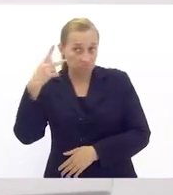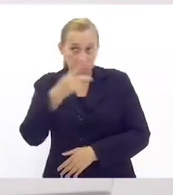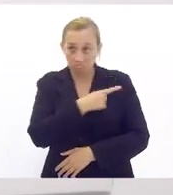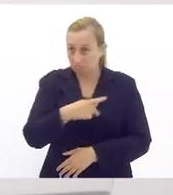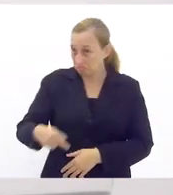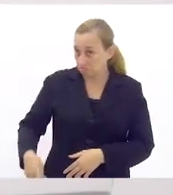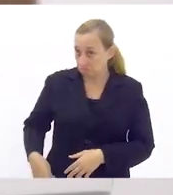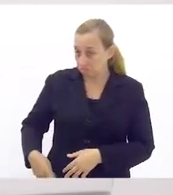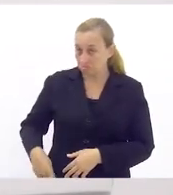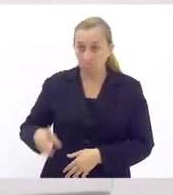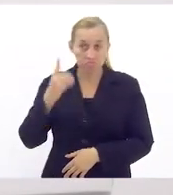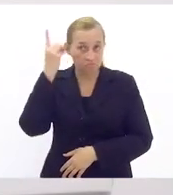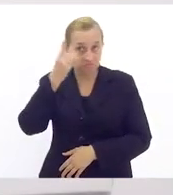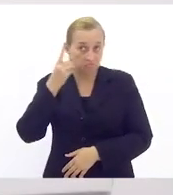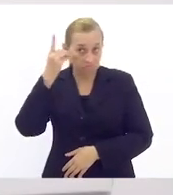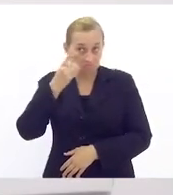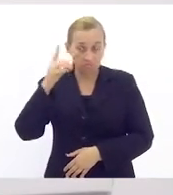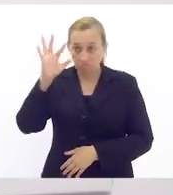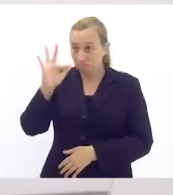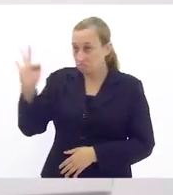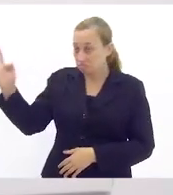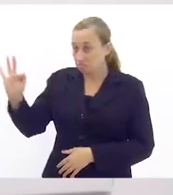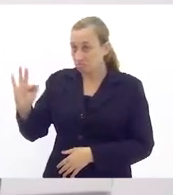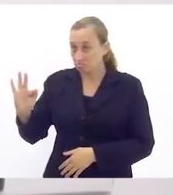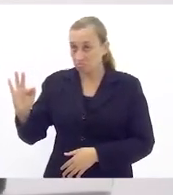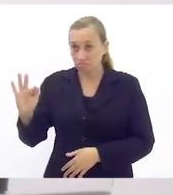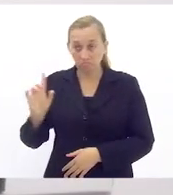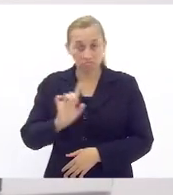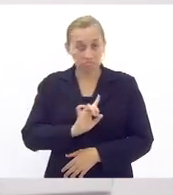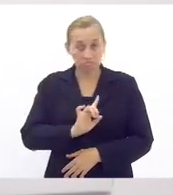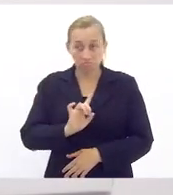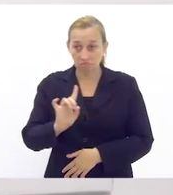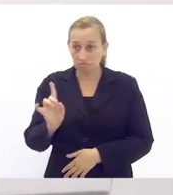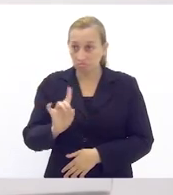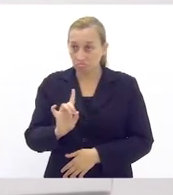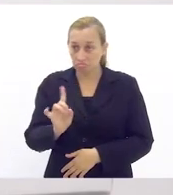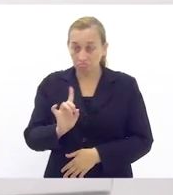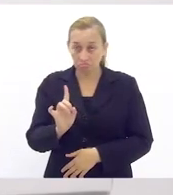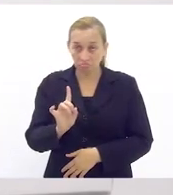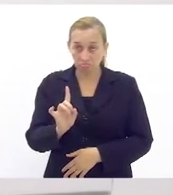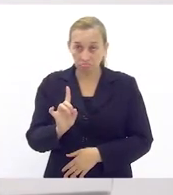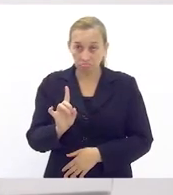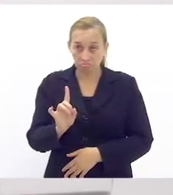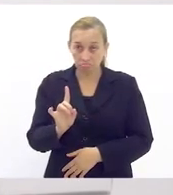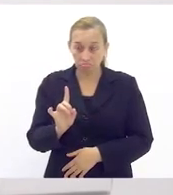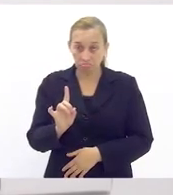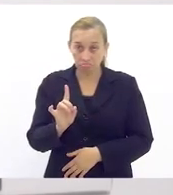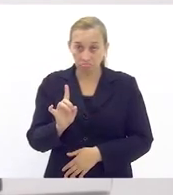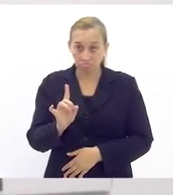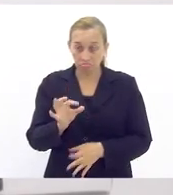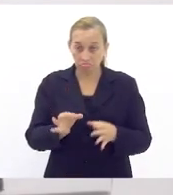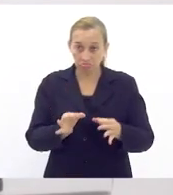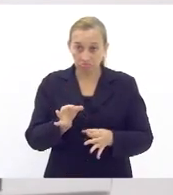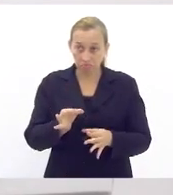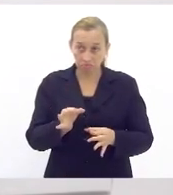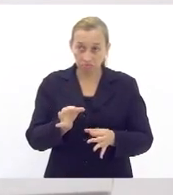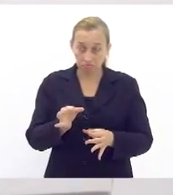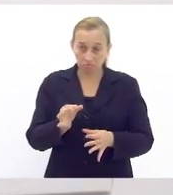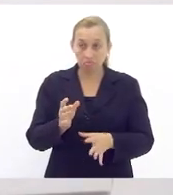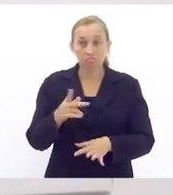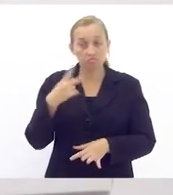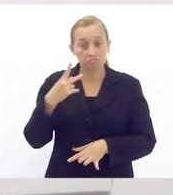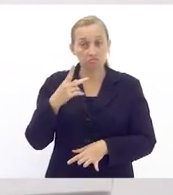nem o deputado federal Seja lá o que for não justifica a política quem descobriu